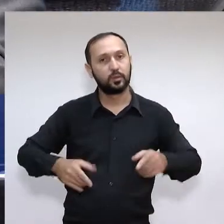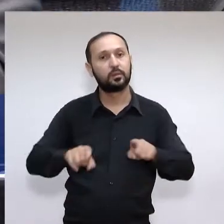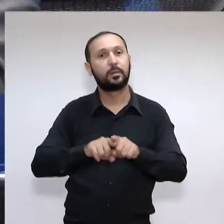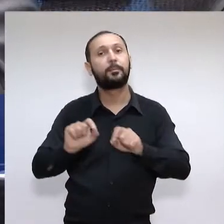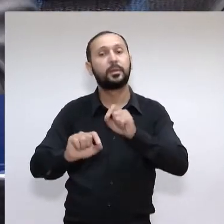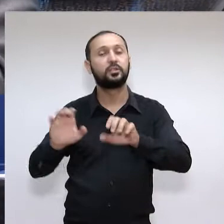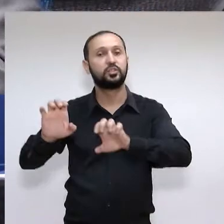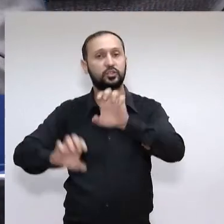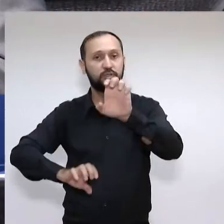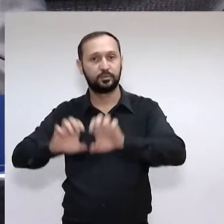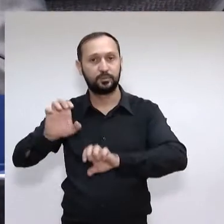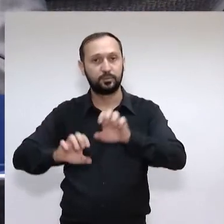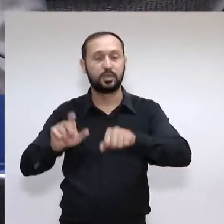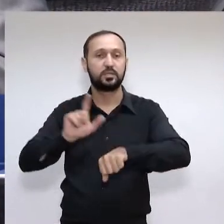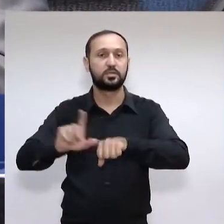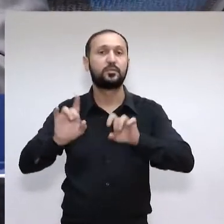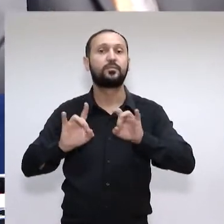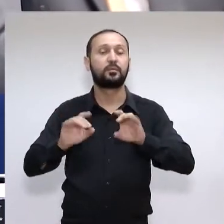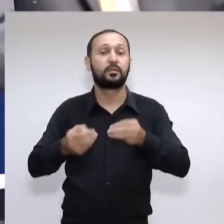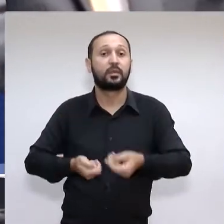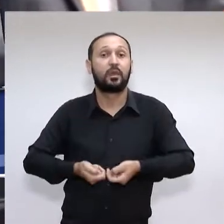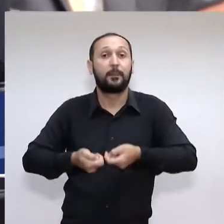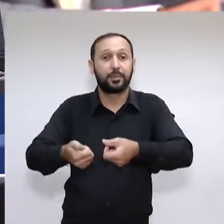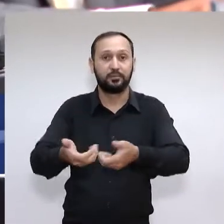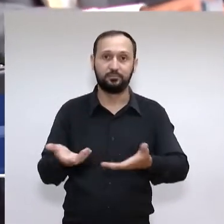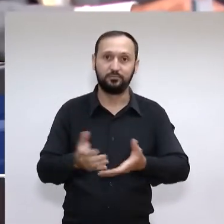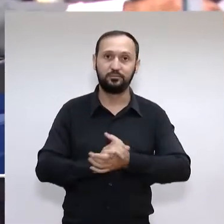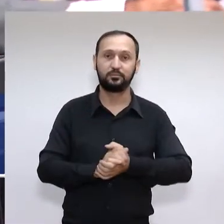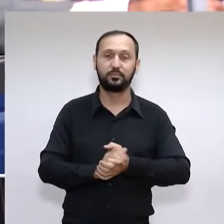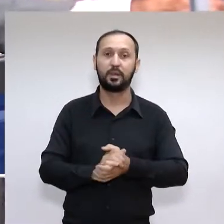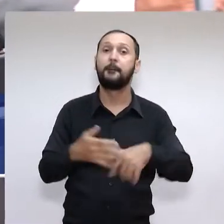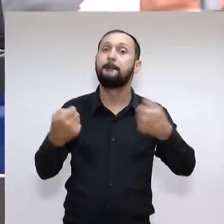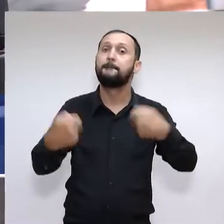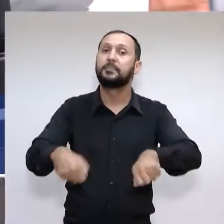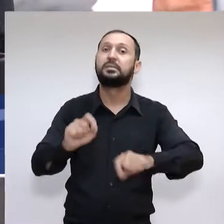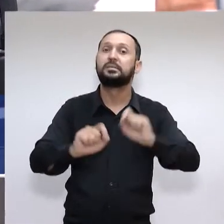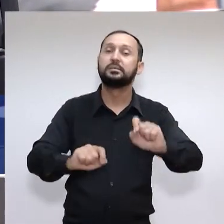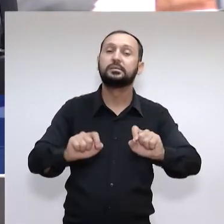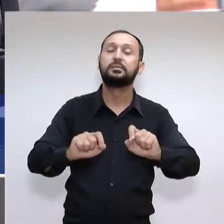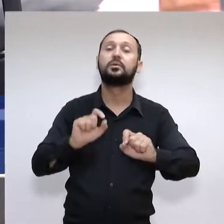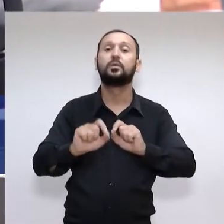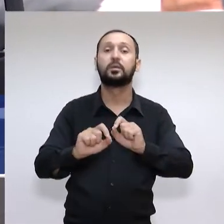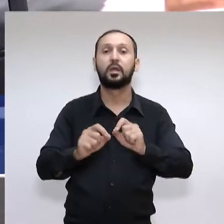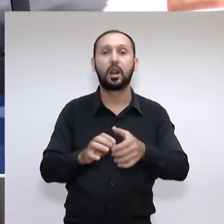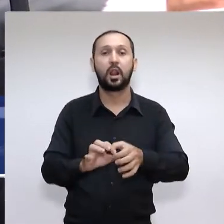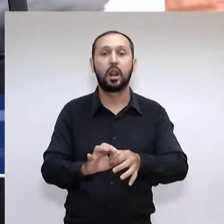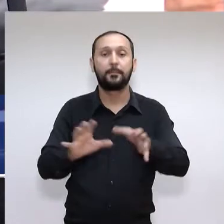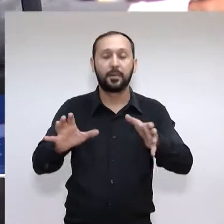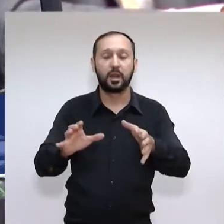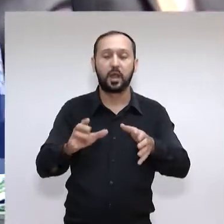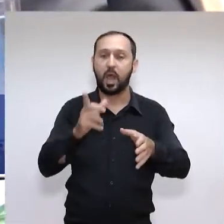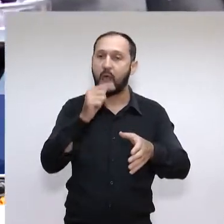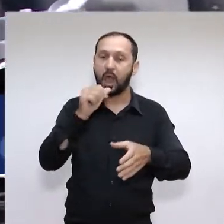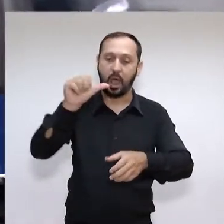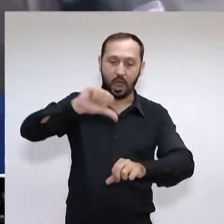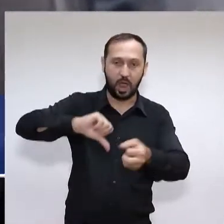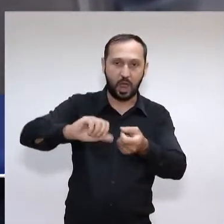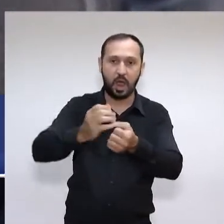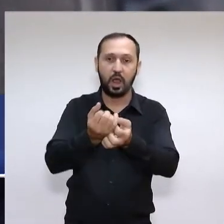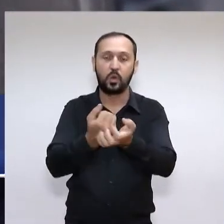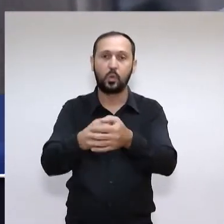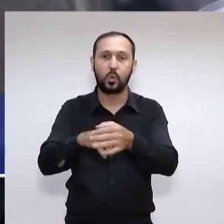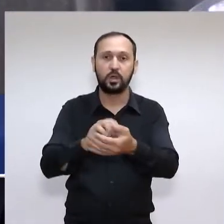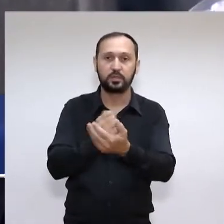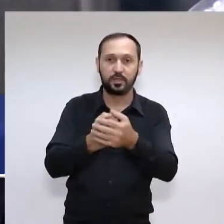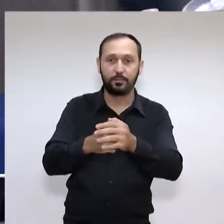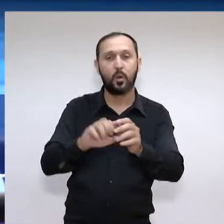de empresas do comércio e da indústria. Há também a necessidade de que se disponibilize água e sabão para asepsia das mãos ou